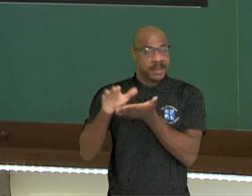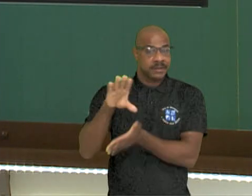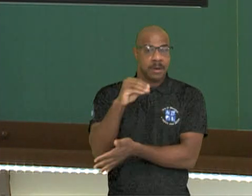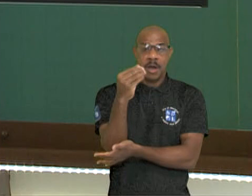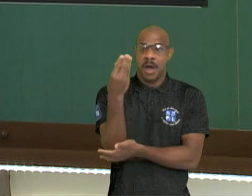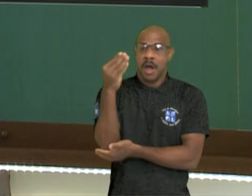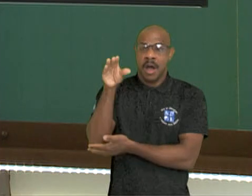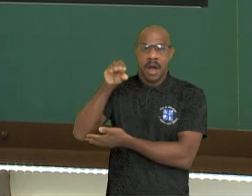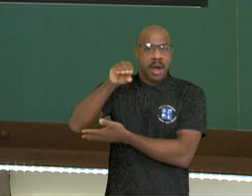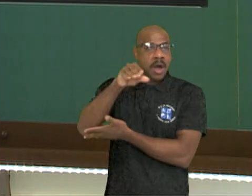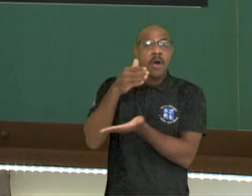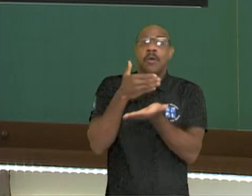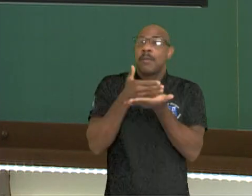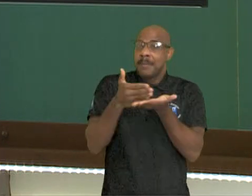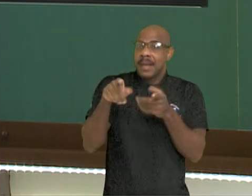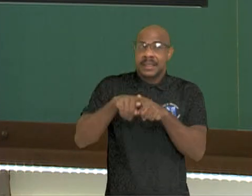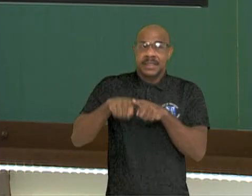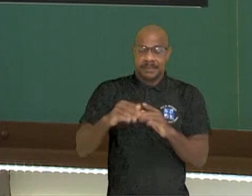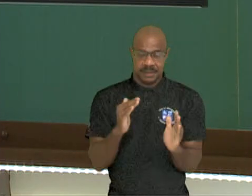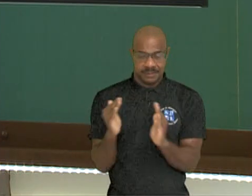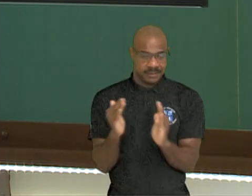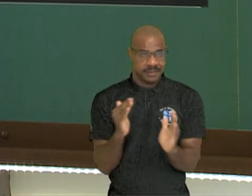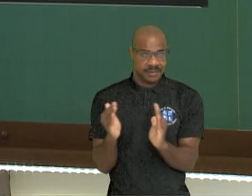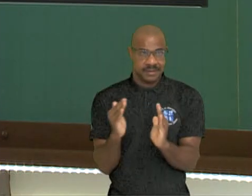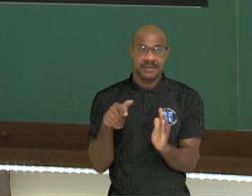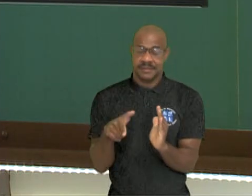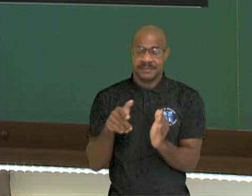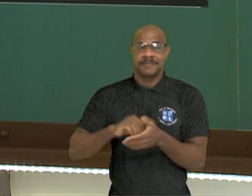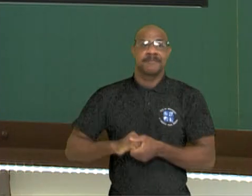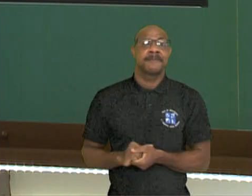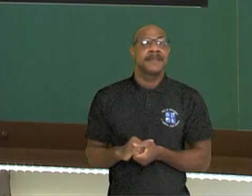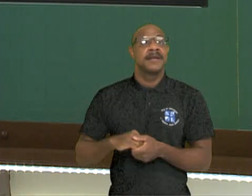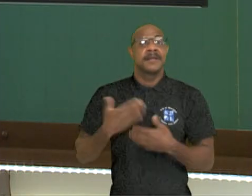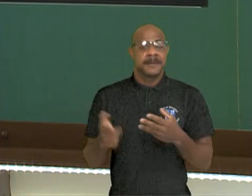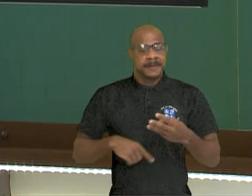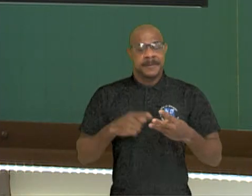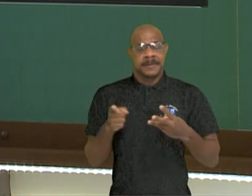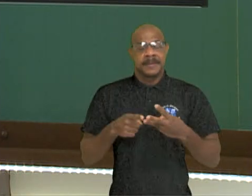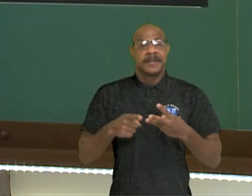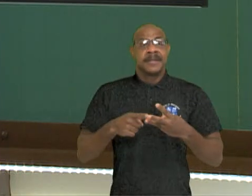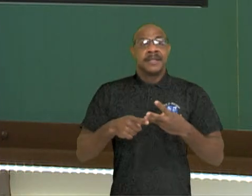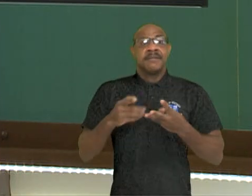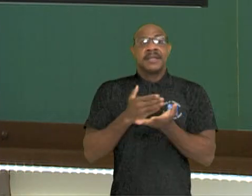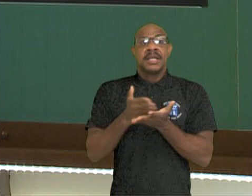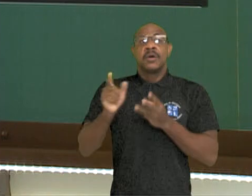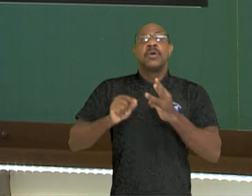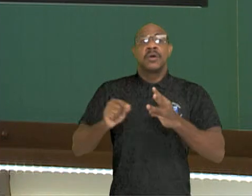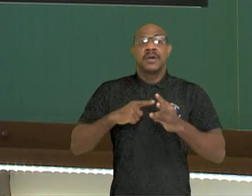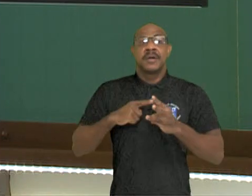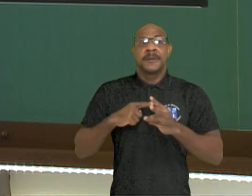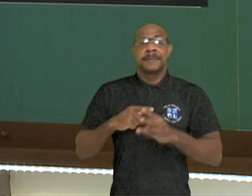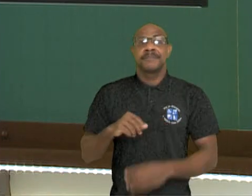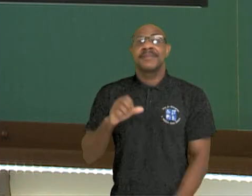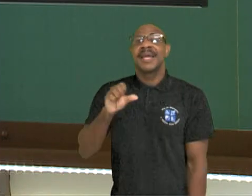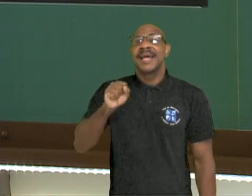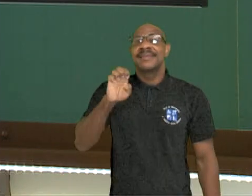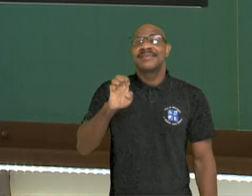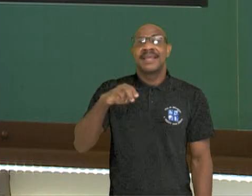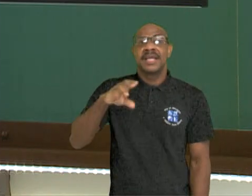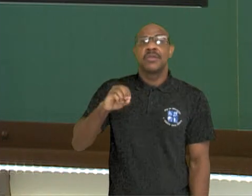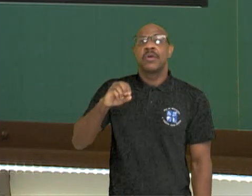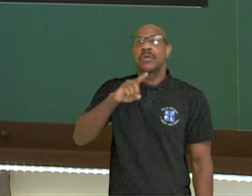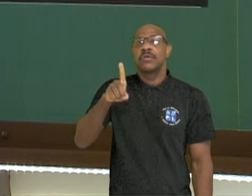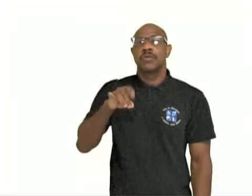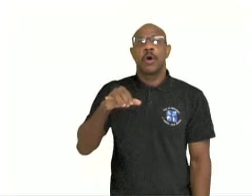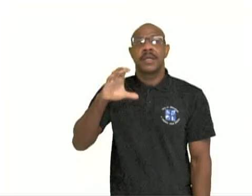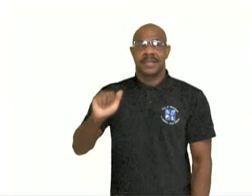dos dinossauros acontece no finalzinho da era mesozoica. E aí nós vamos ter o início da era cenozoica, que